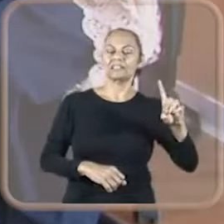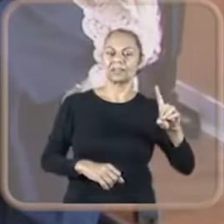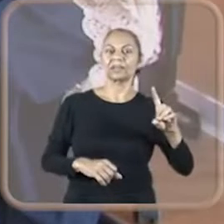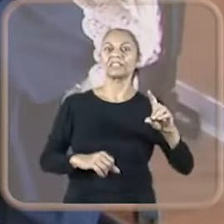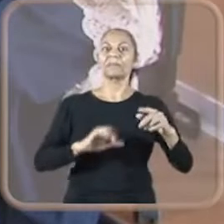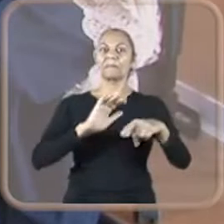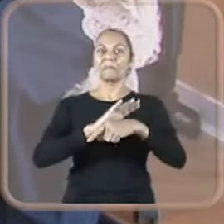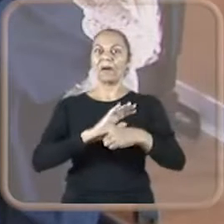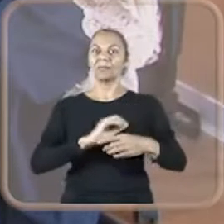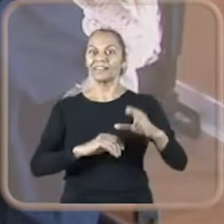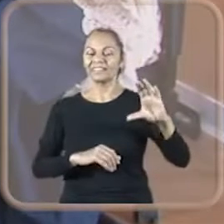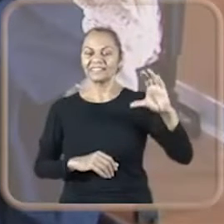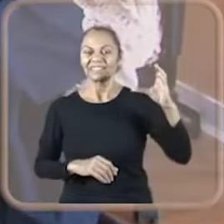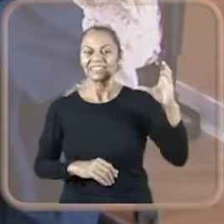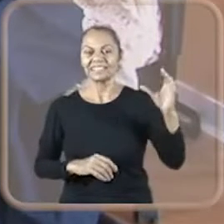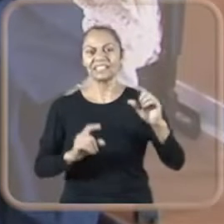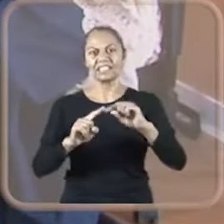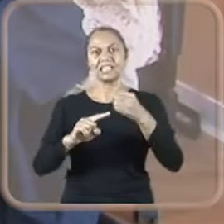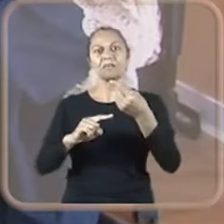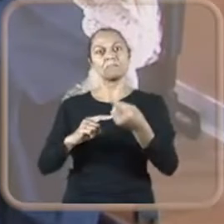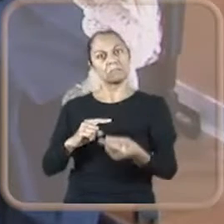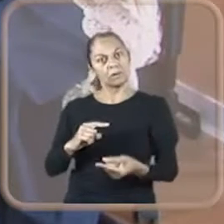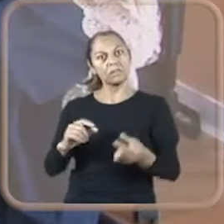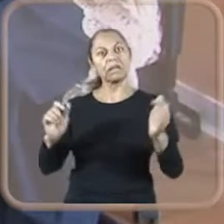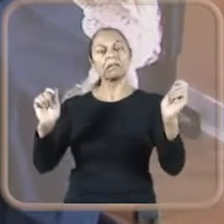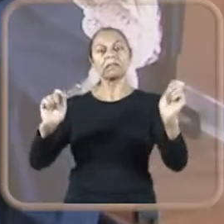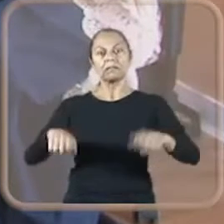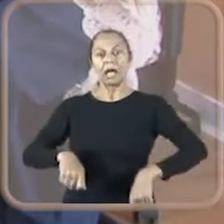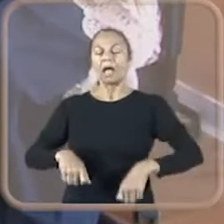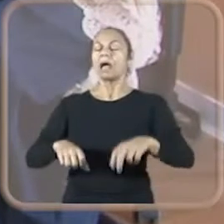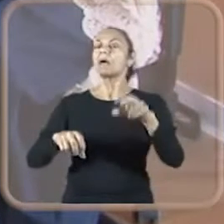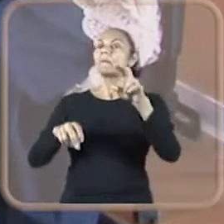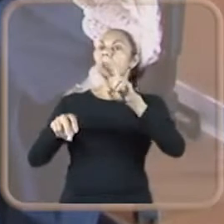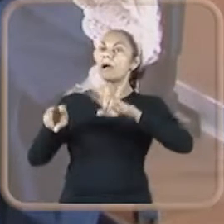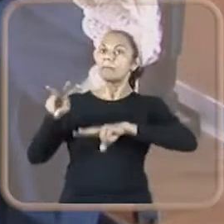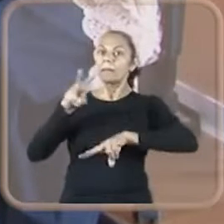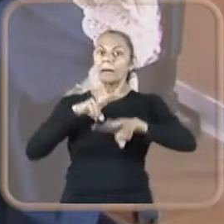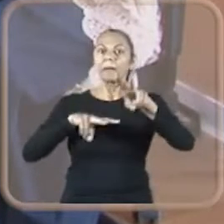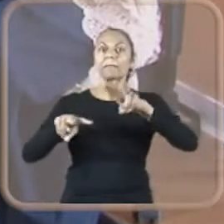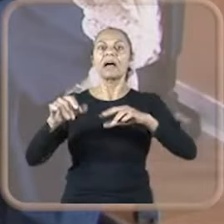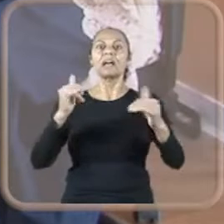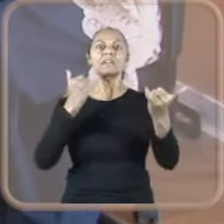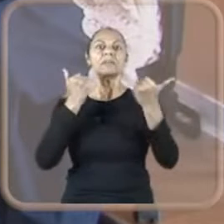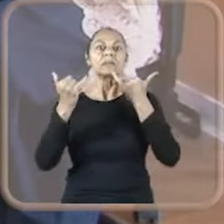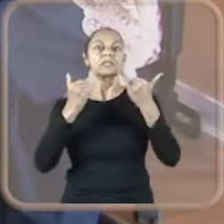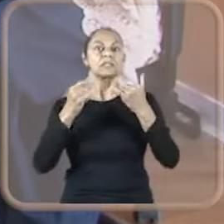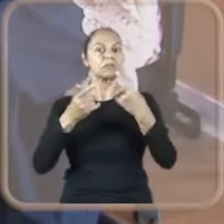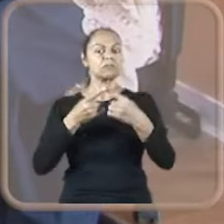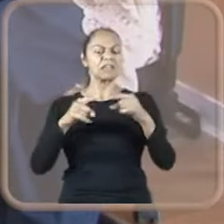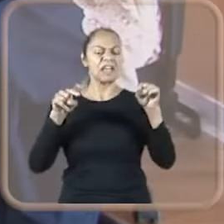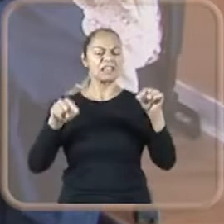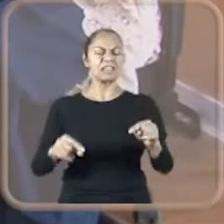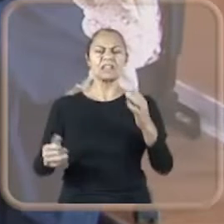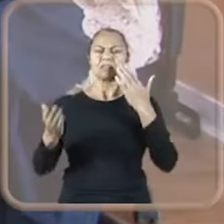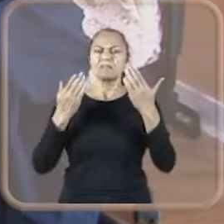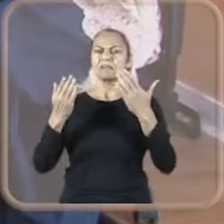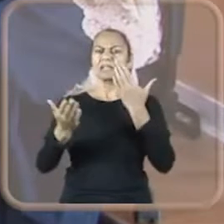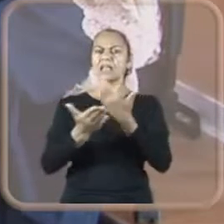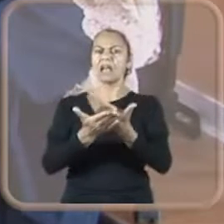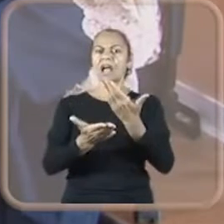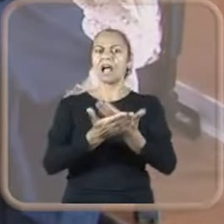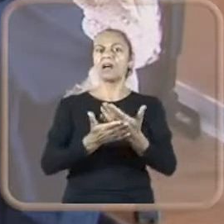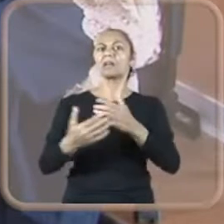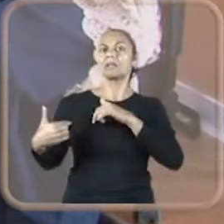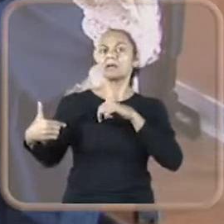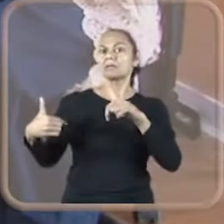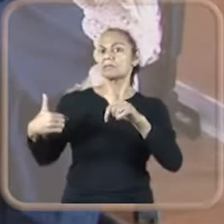acompanham, que vão poder assistir quantas vezes quiserem depois pelas plataformas oficiais, essa grande formação, essa grande aula aqui sobre a chegada